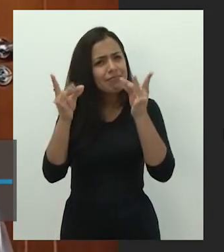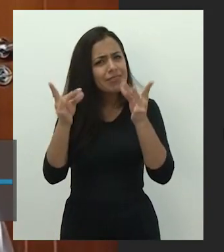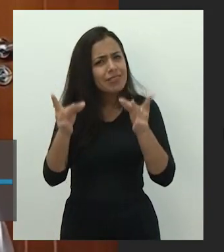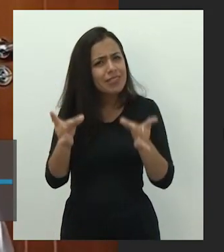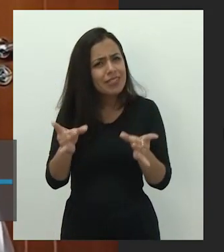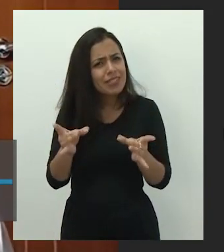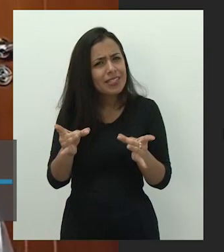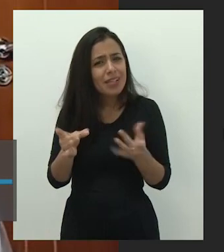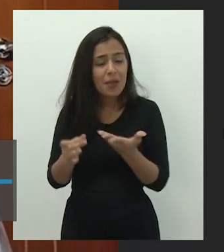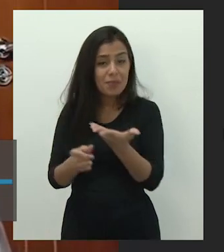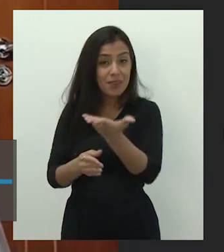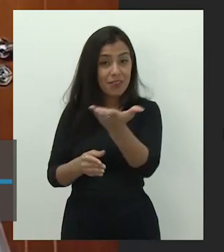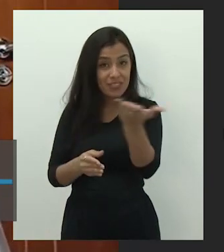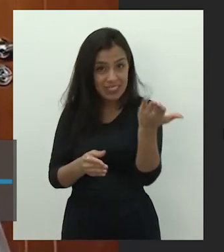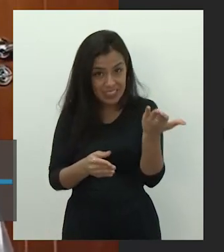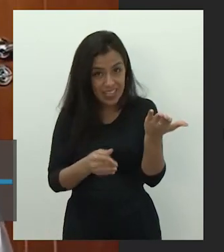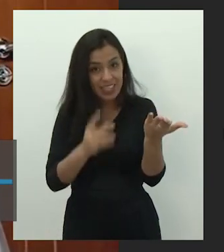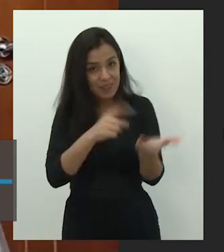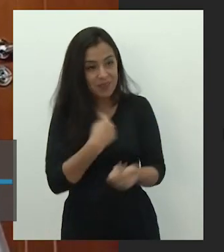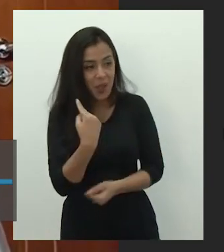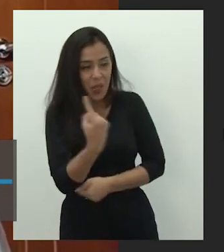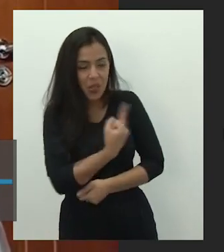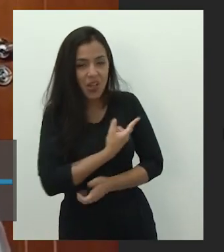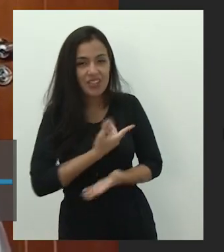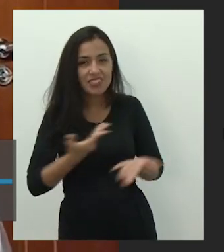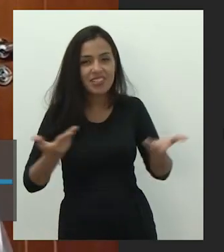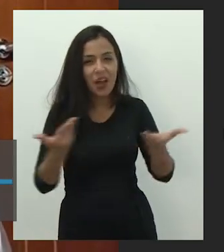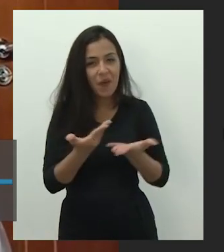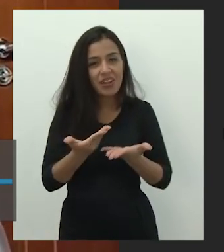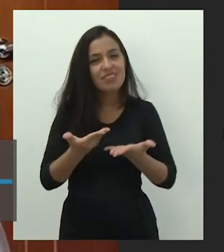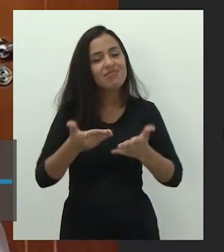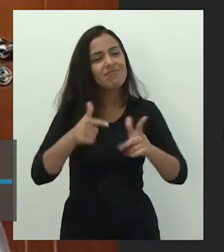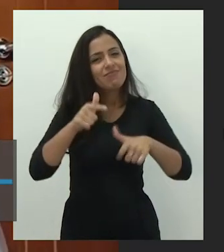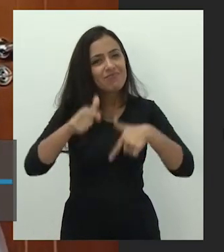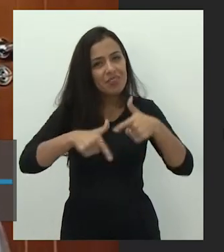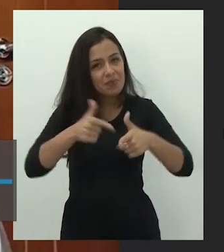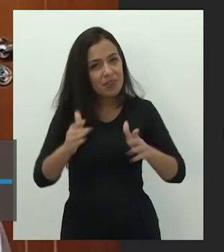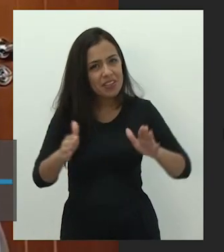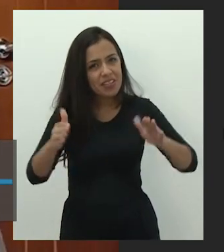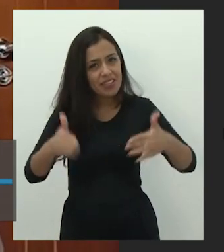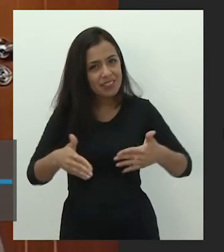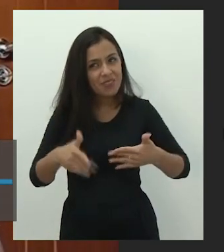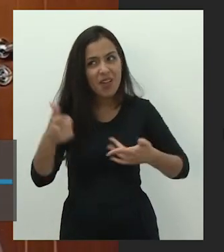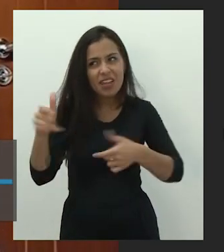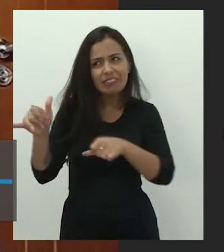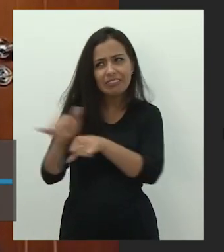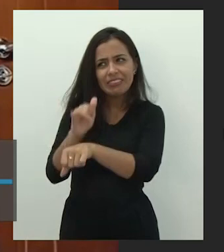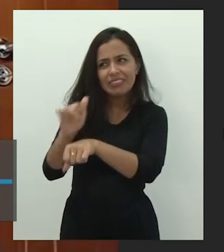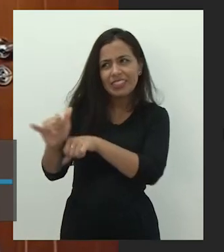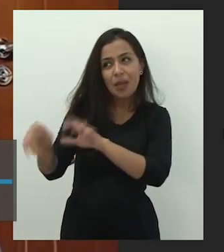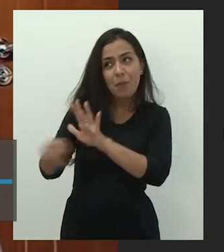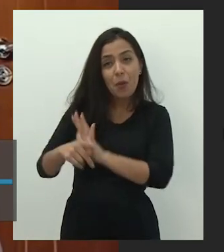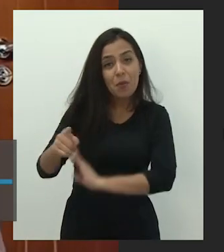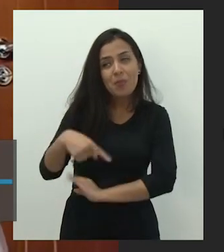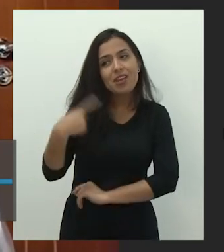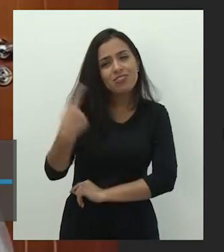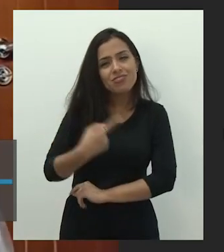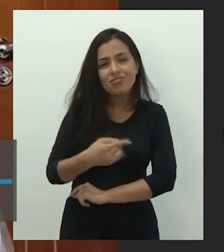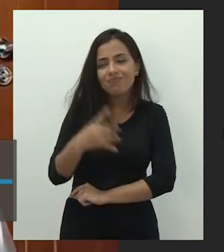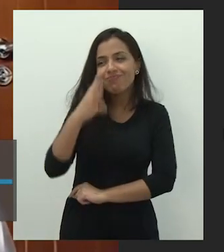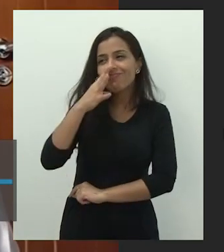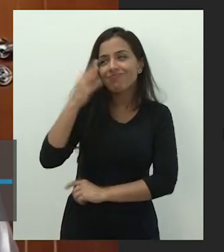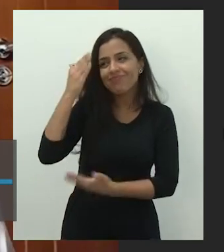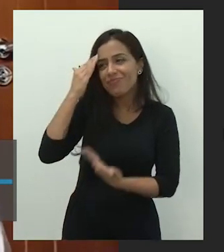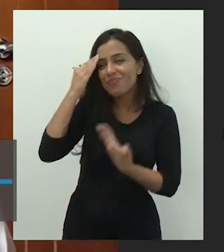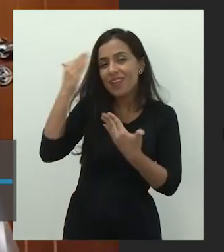vocês dos anos iniciais, para nós, né, que estamos trabalhando no EMAI. Ela fez especialmente para a gente, isso é de grande valia, né? E é